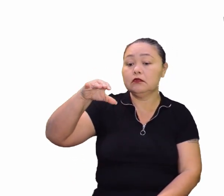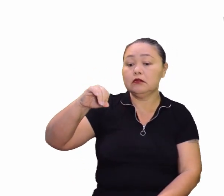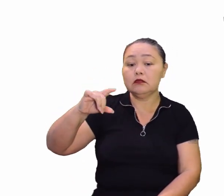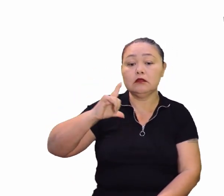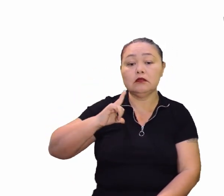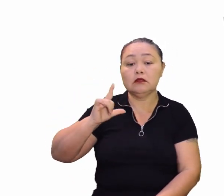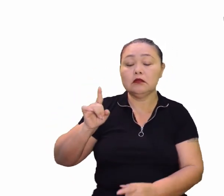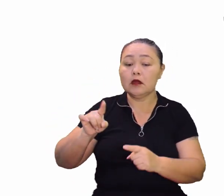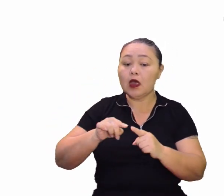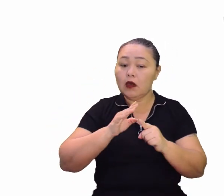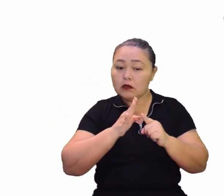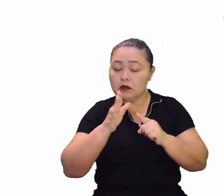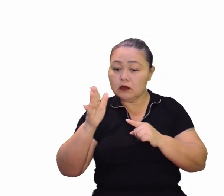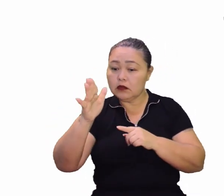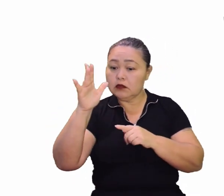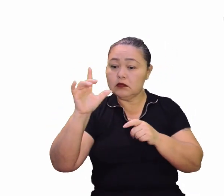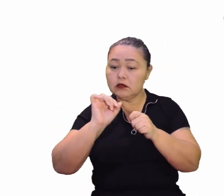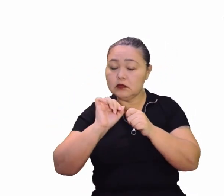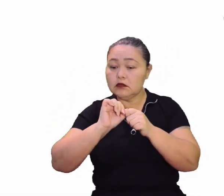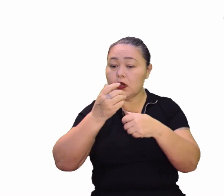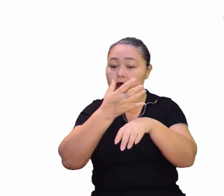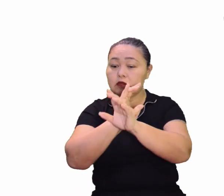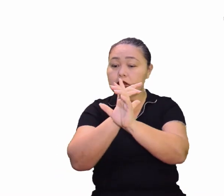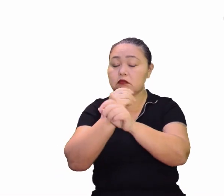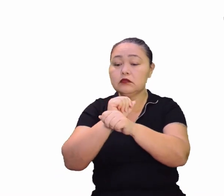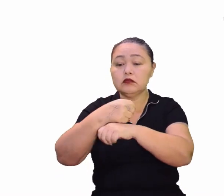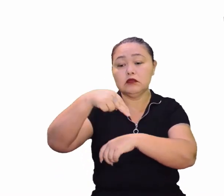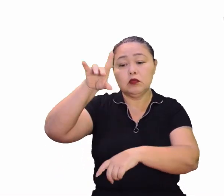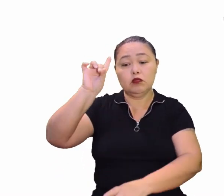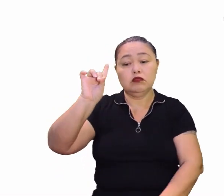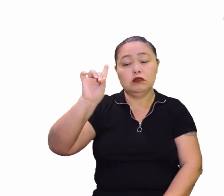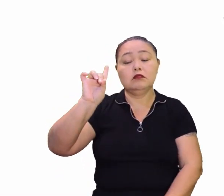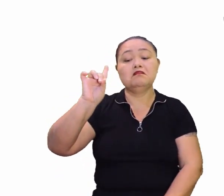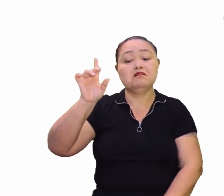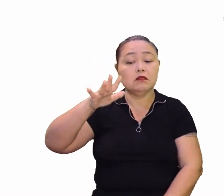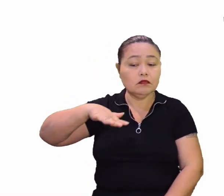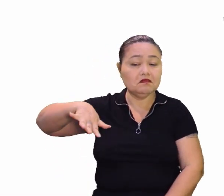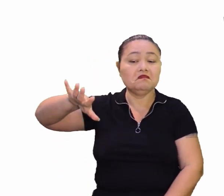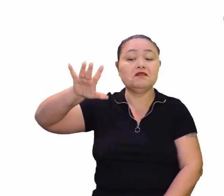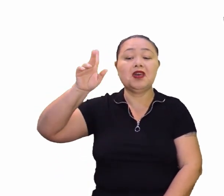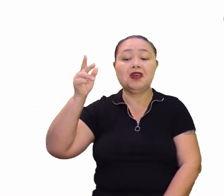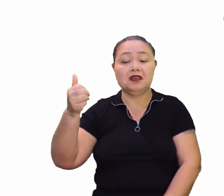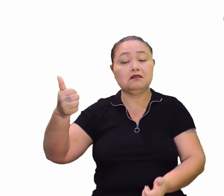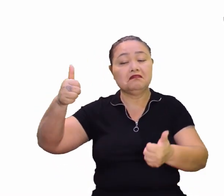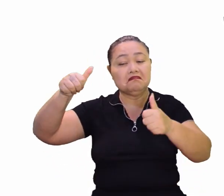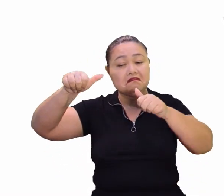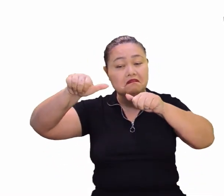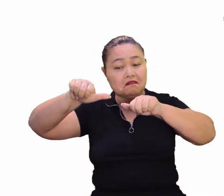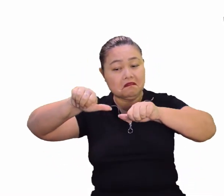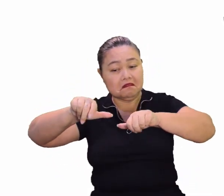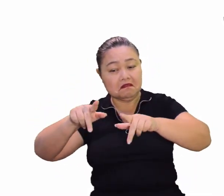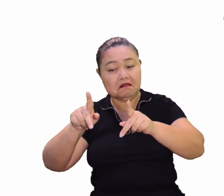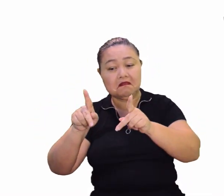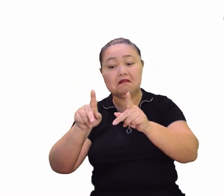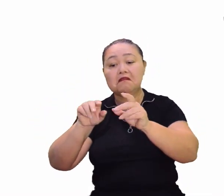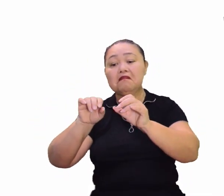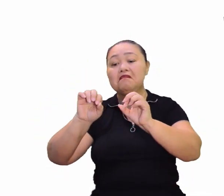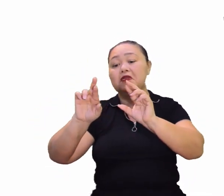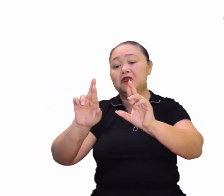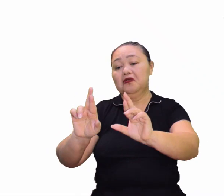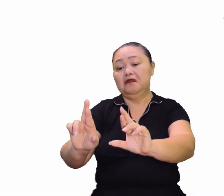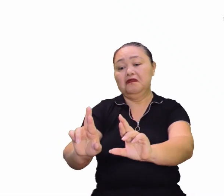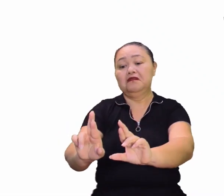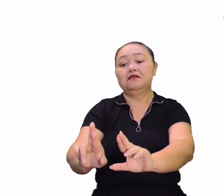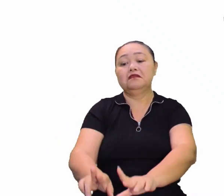atravessar boa parte aí do sertão nordestino, a situação aí era bem crítica, né, professor Jorge? Era bem pior. Bem